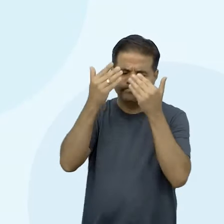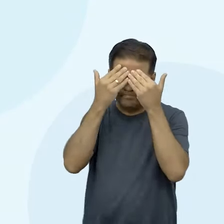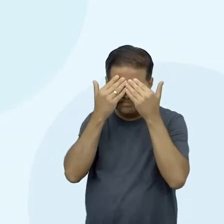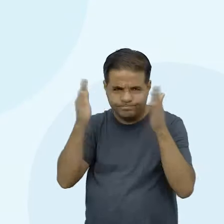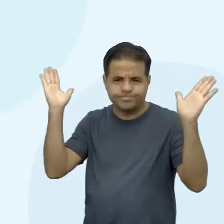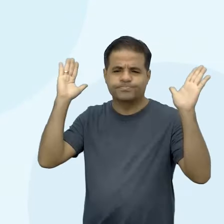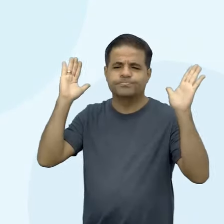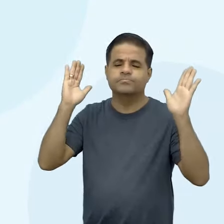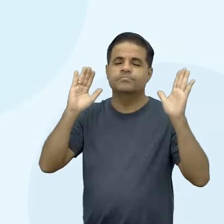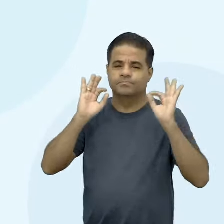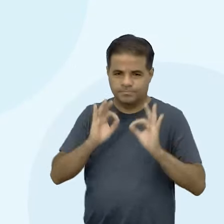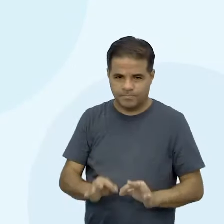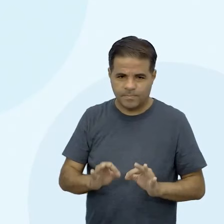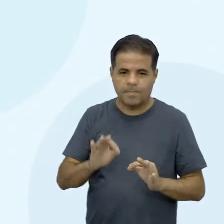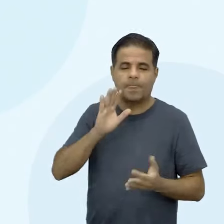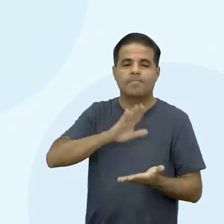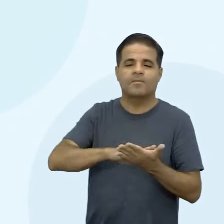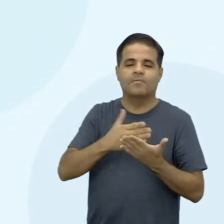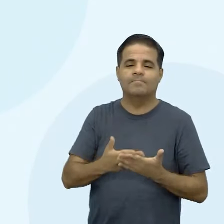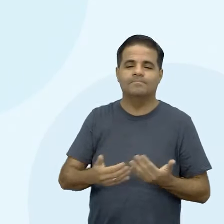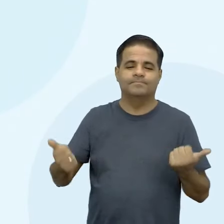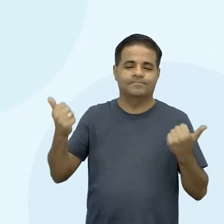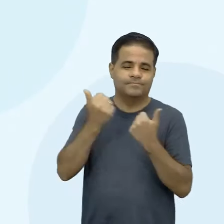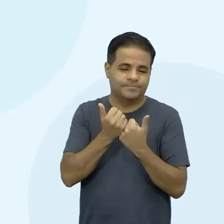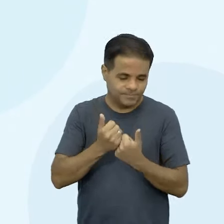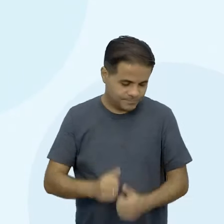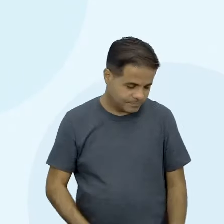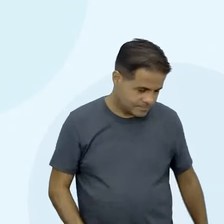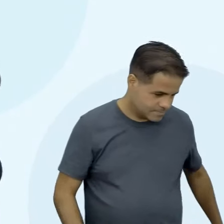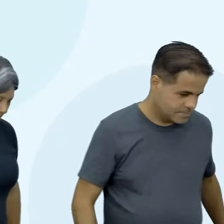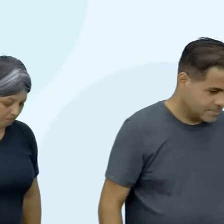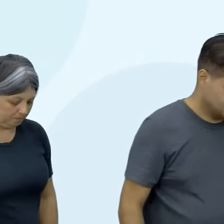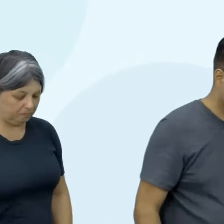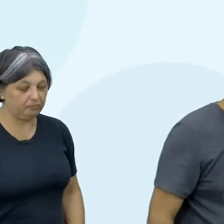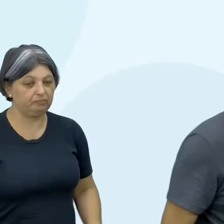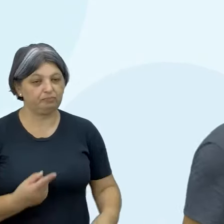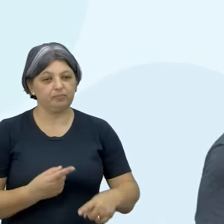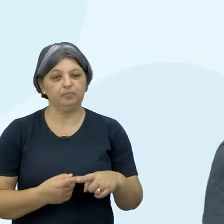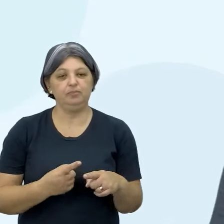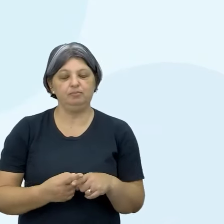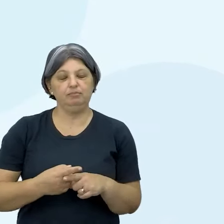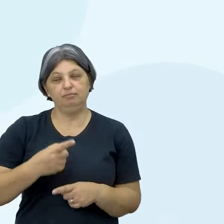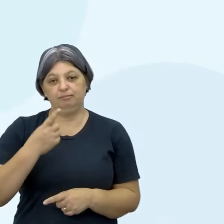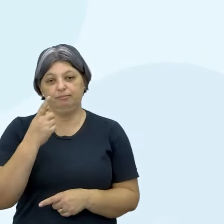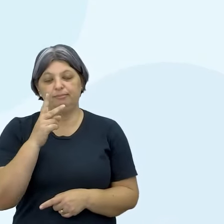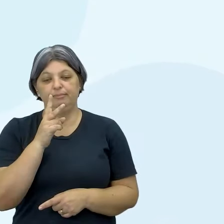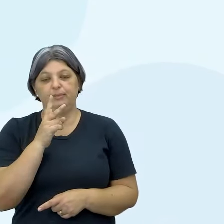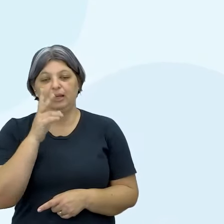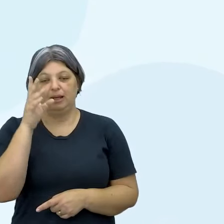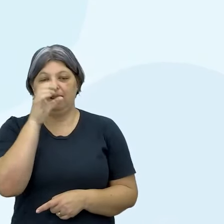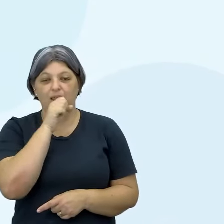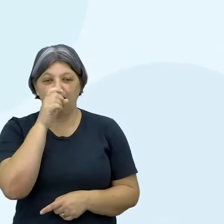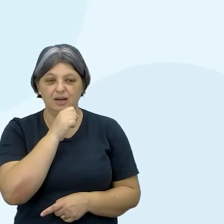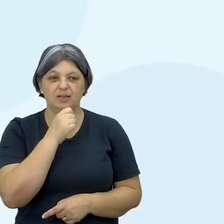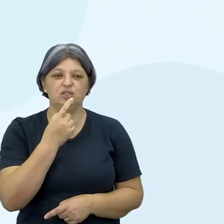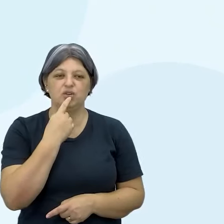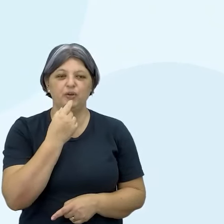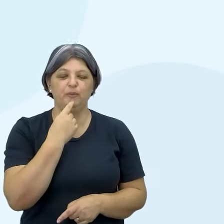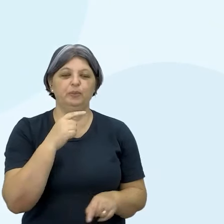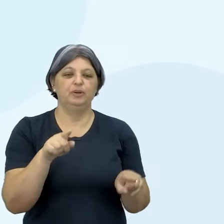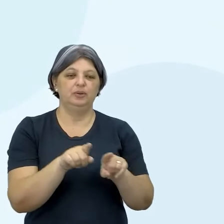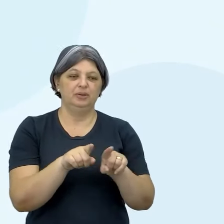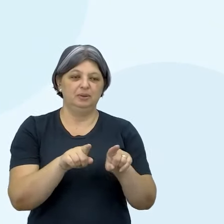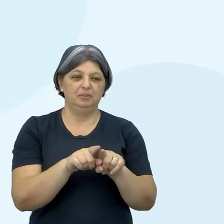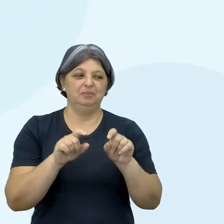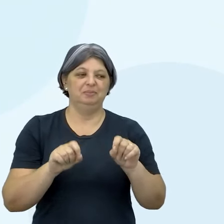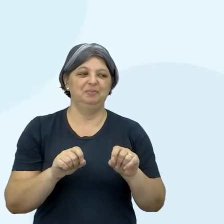tá? E as habilidades que estão aí em laranja, em vermelhinho, né, são as habilidades selecionadas dos